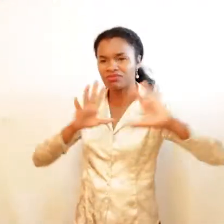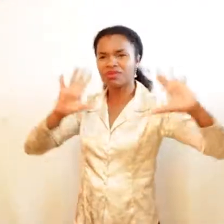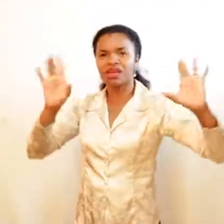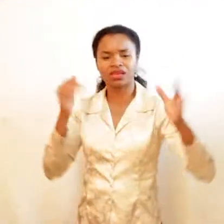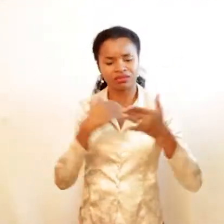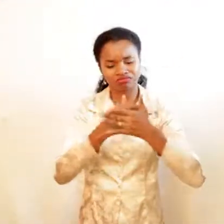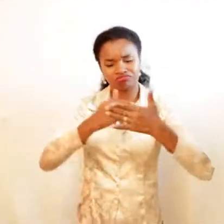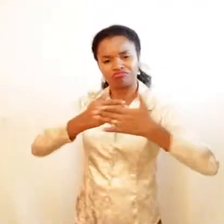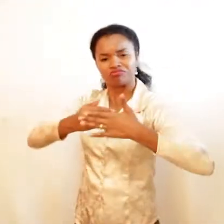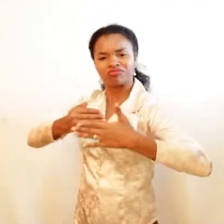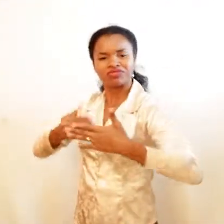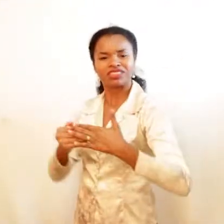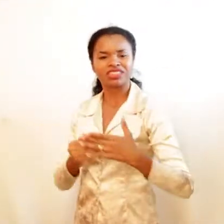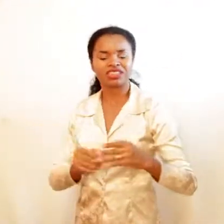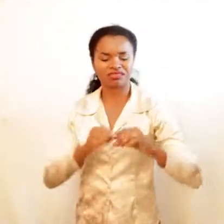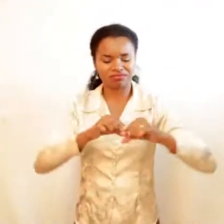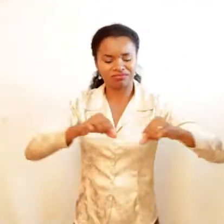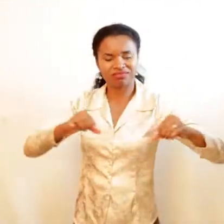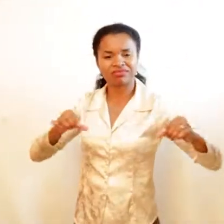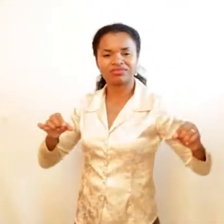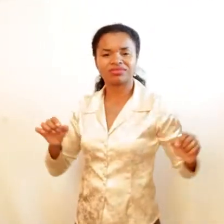África liberta em tuas